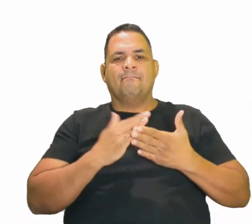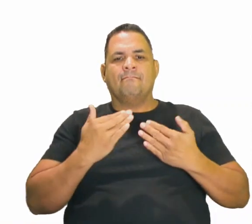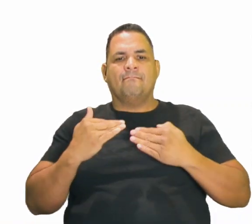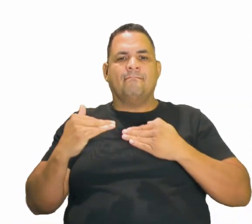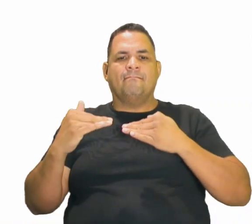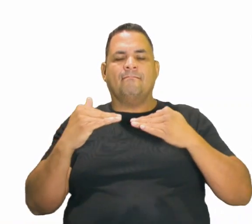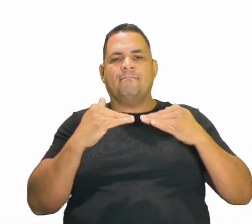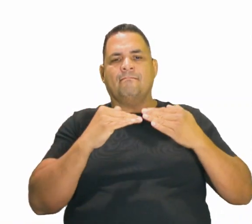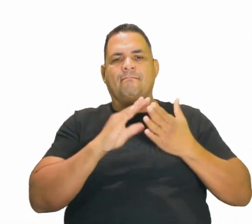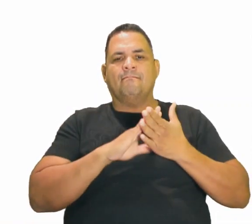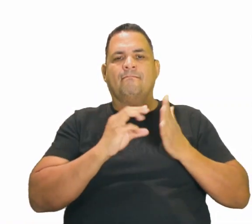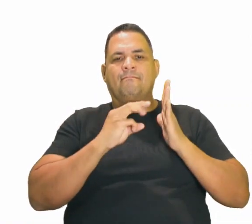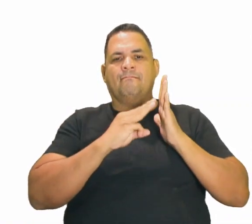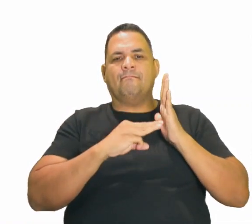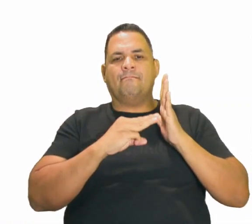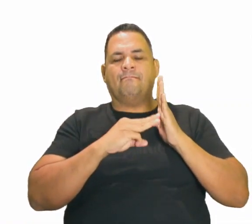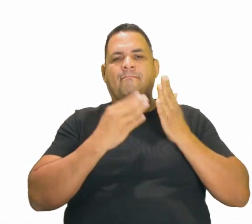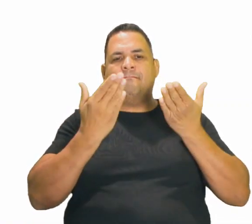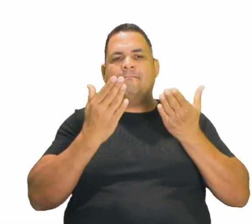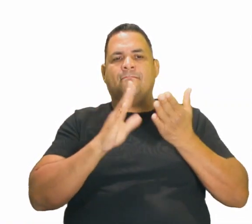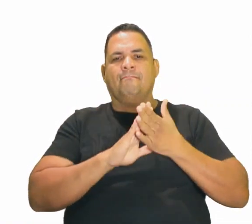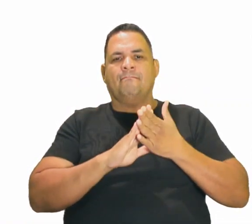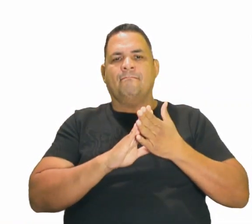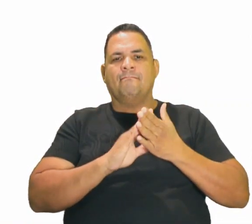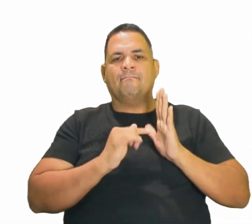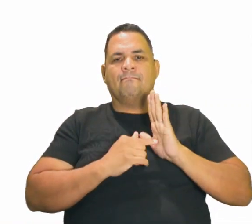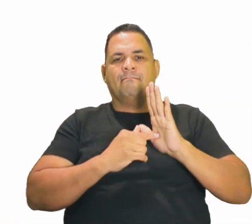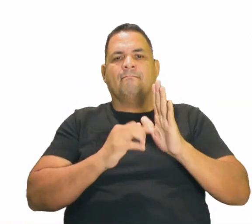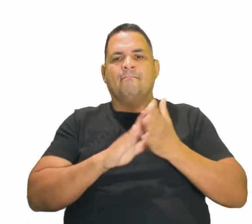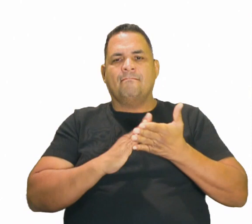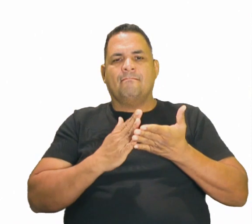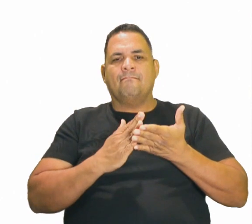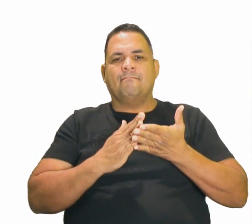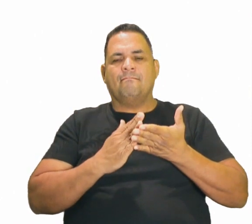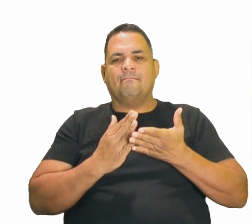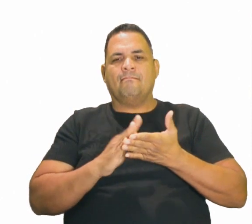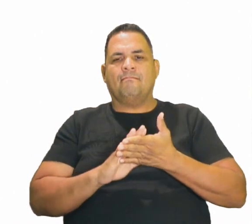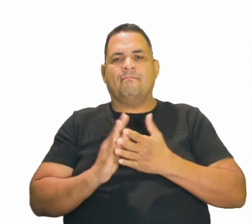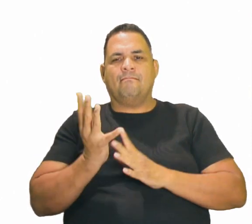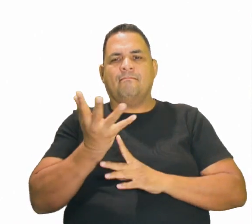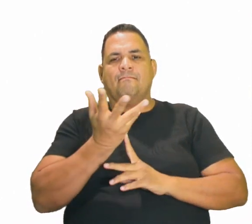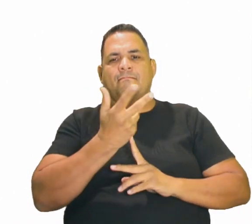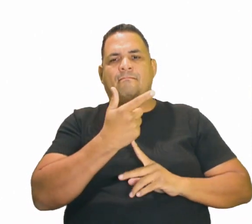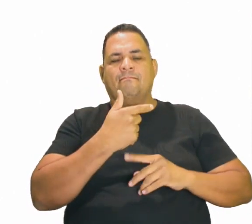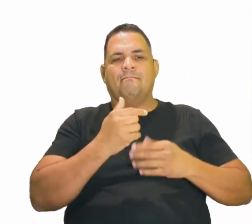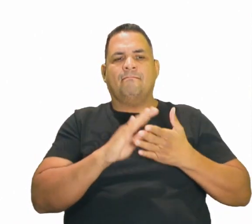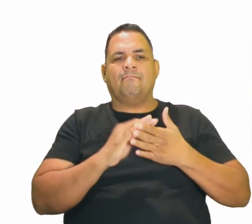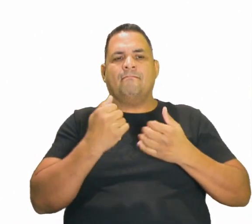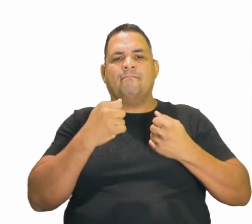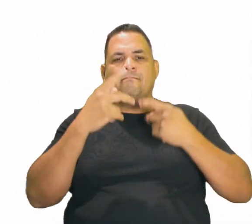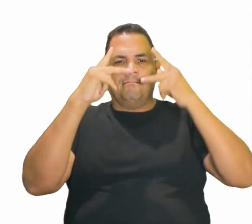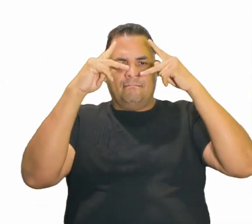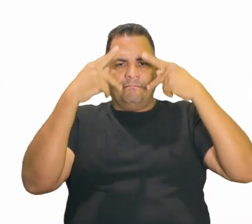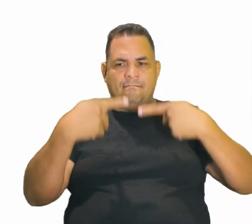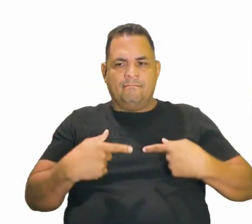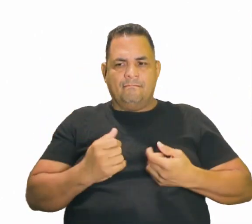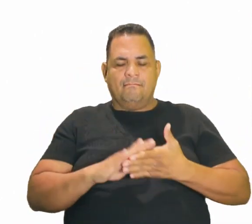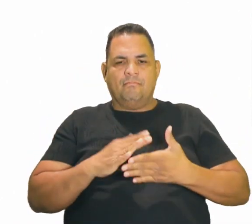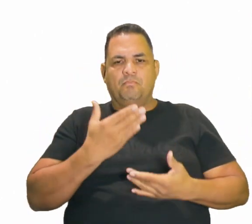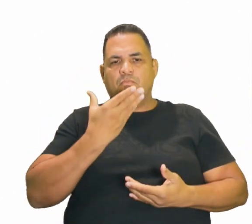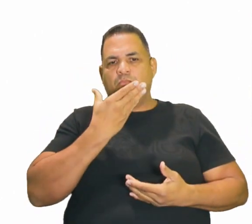resposta então que por meio das representações artísticas o homem podem o homem